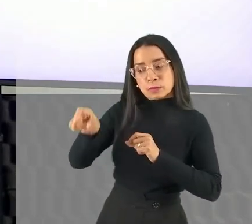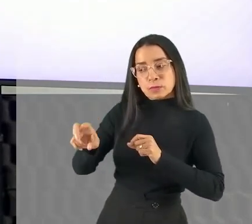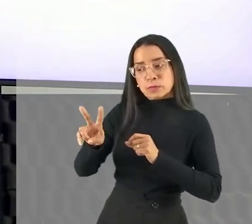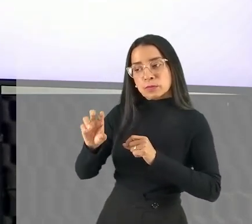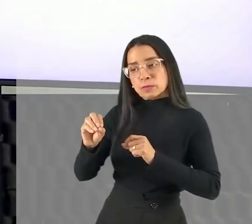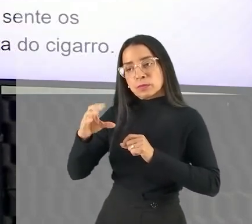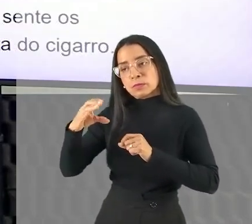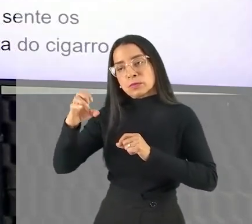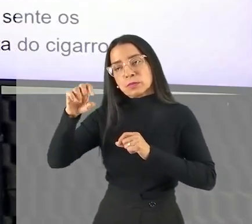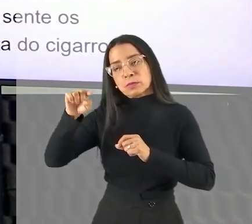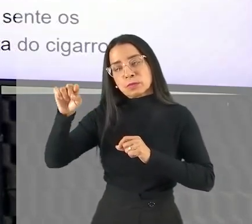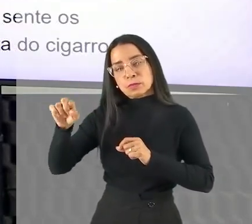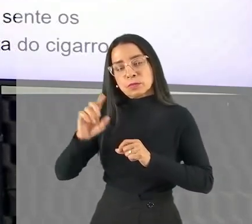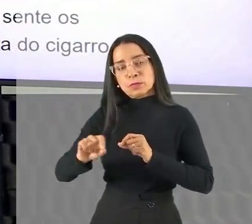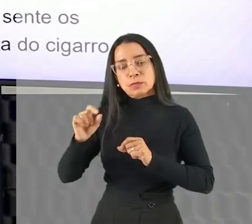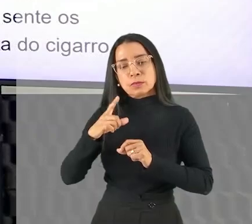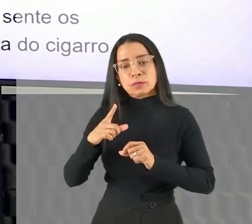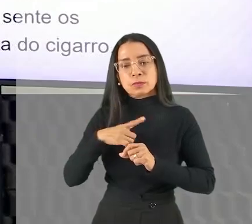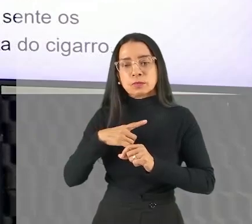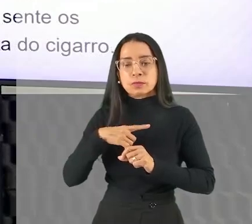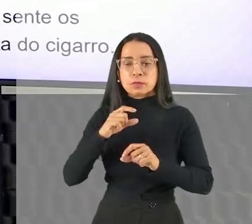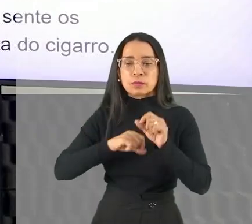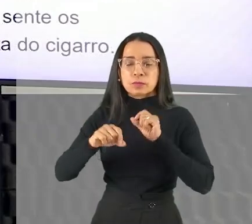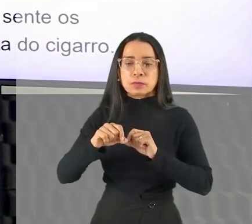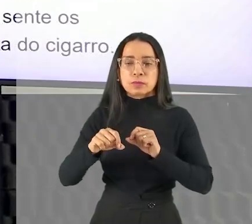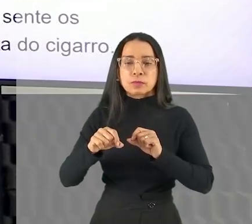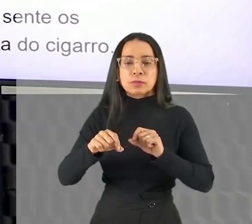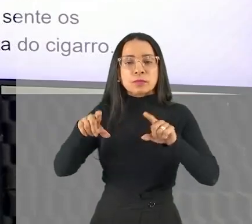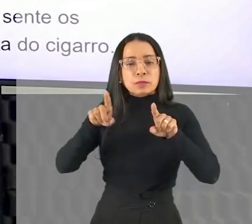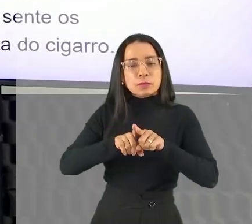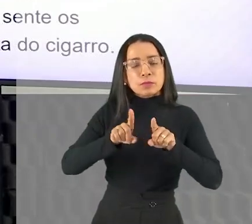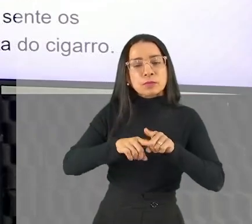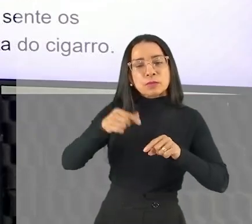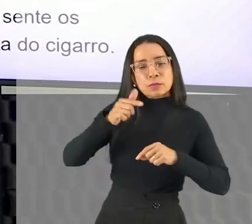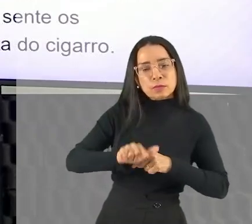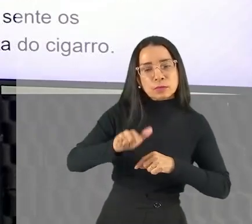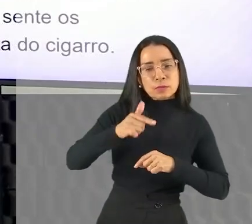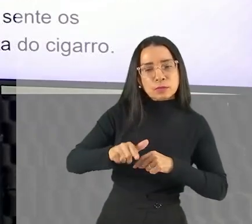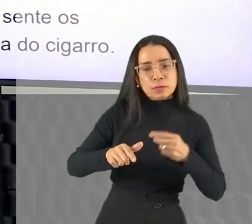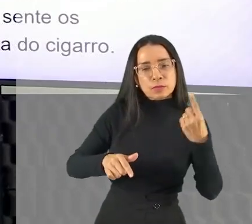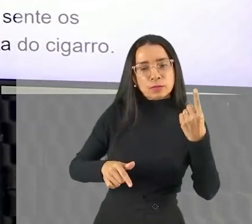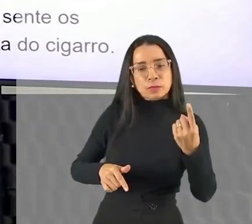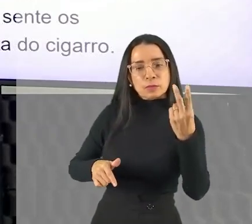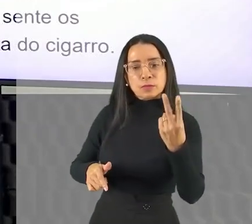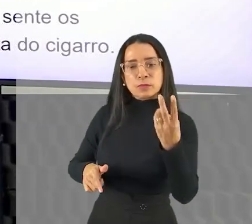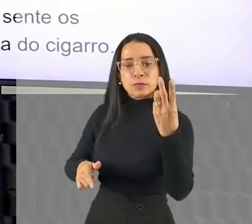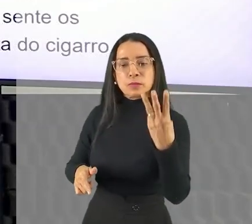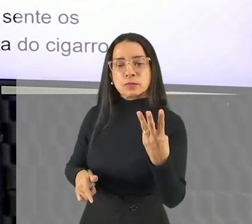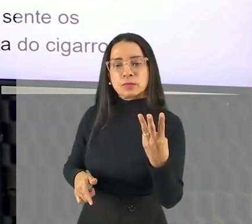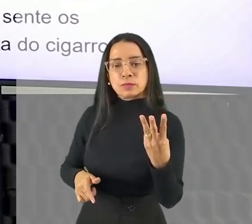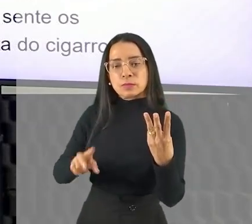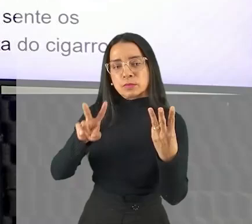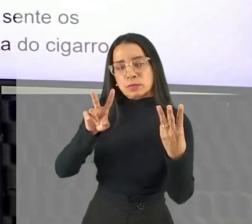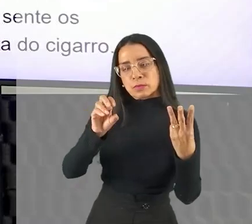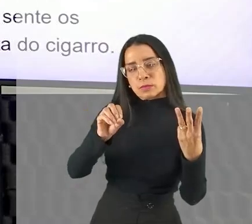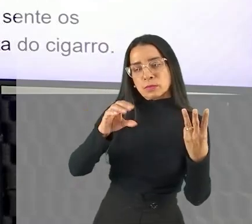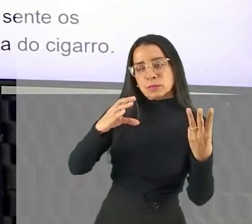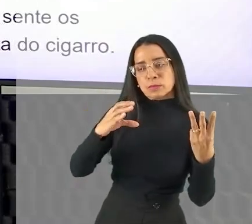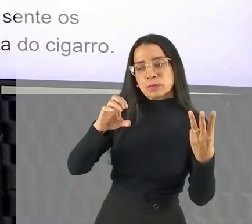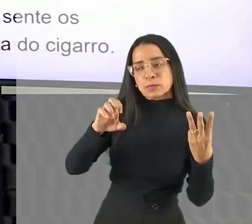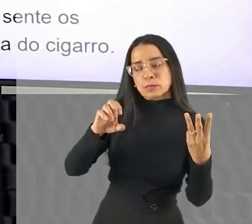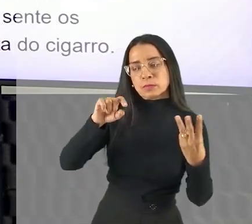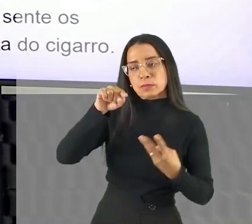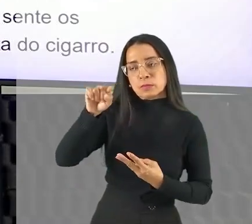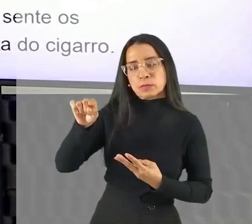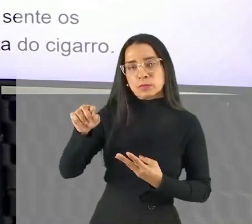item 2, e a gente tem no item 3 também está se repetindo. Mas o que é que eu quero chamar a atenção? É que muitas vezes, quando a gente fala de